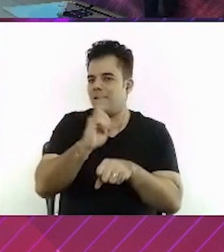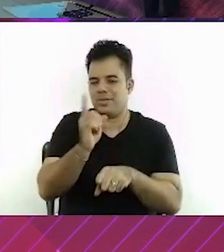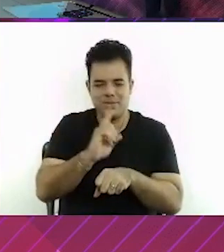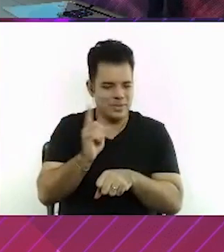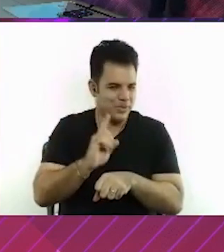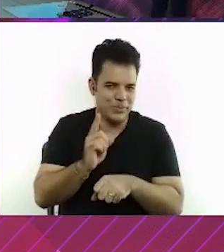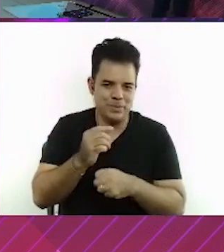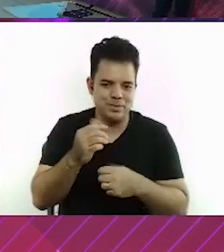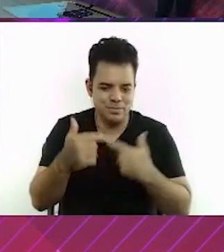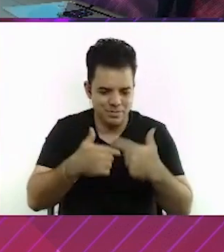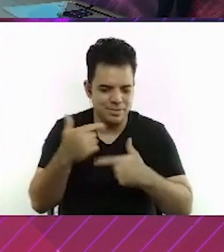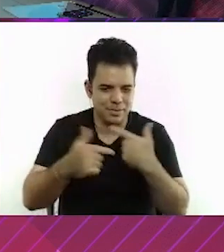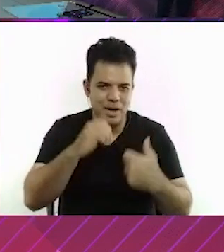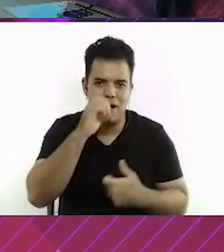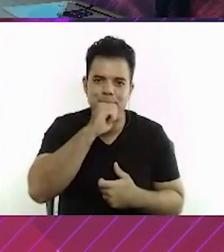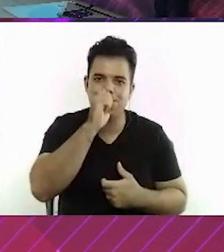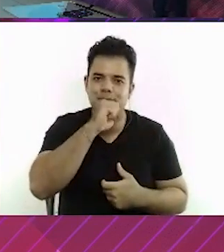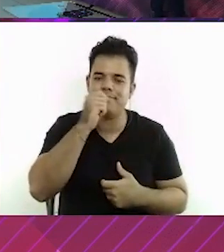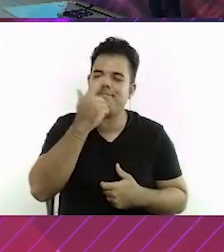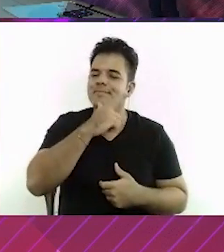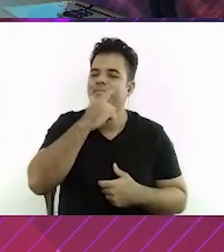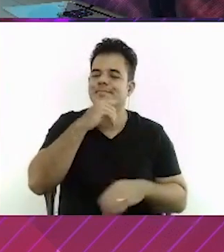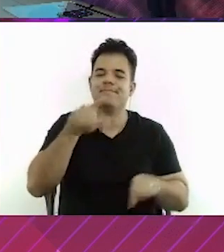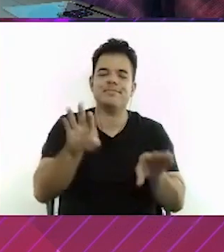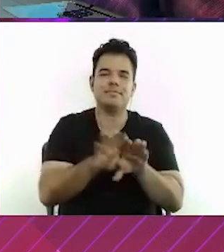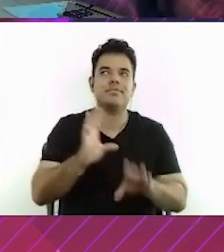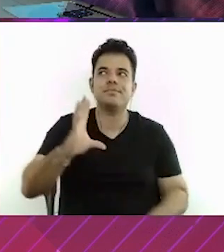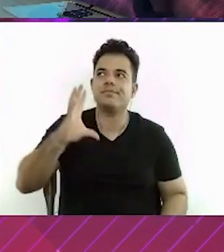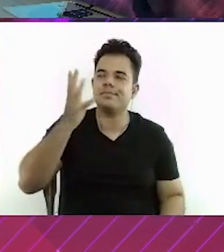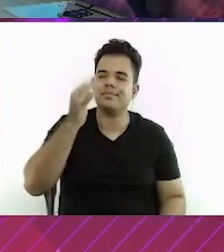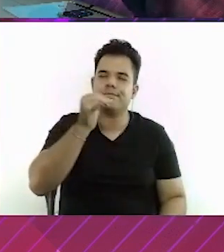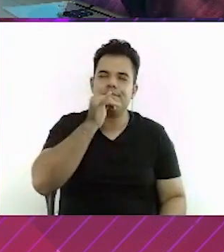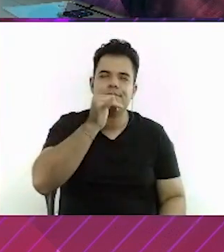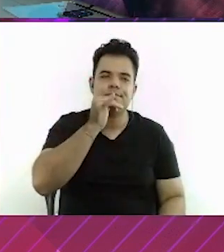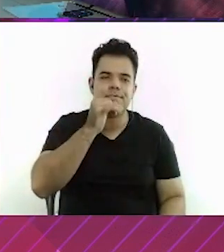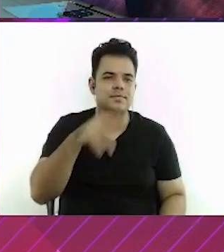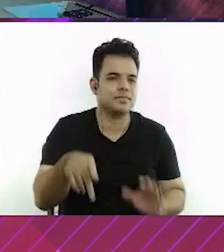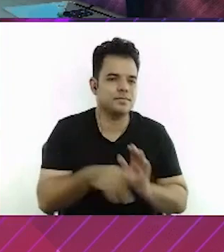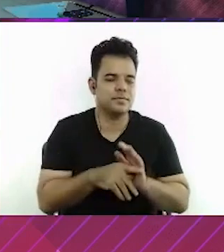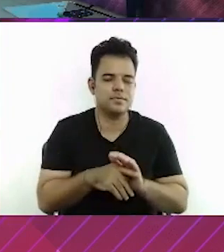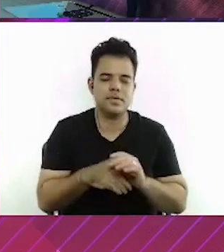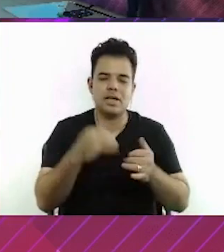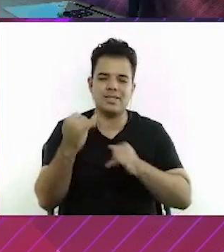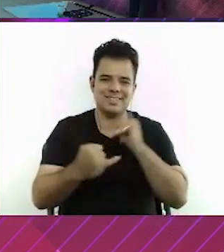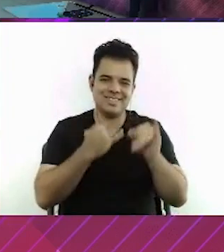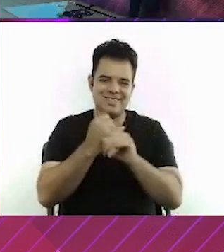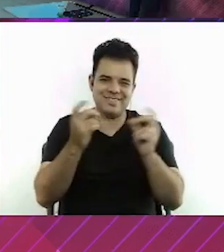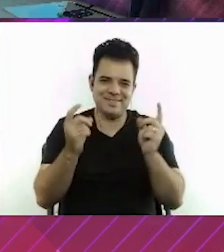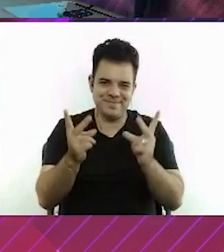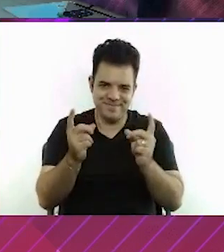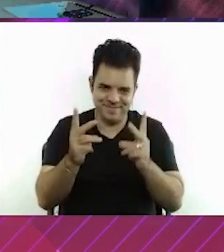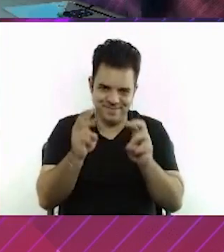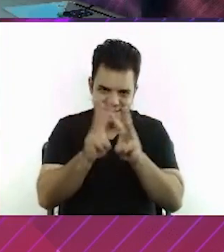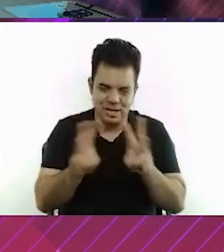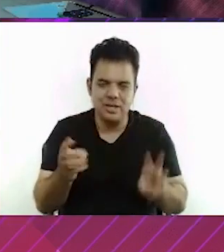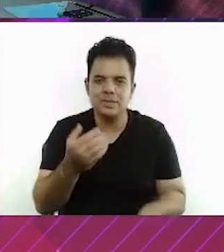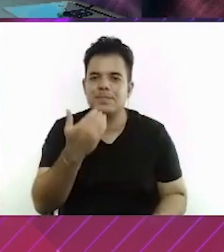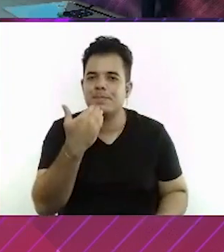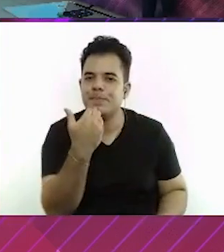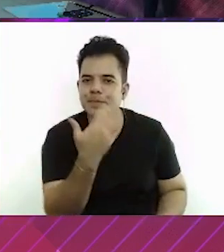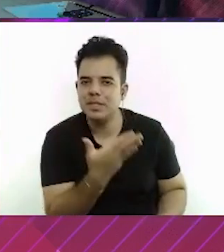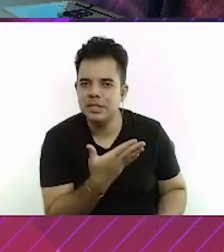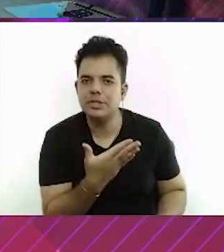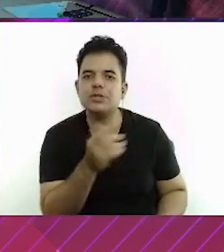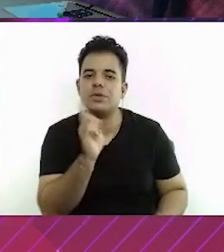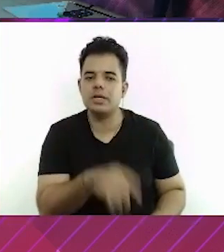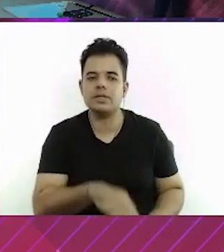E aí pode ter, por exemplo, uma situação, digamos que um e-commerce. Aquele momento que a gente faz o pedido, né, e aí tem que ficar aguardando, quer dizer,